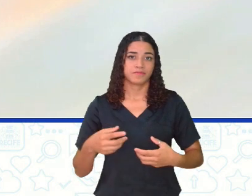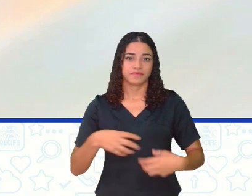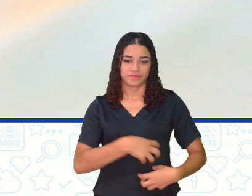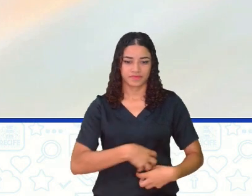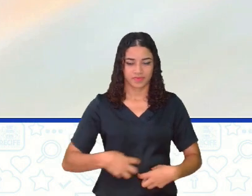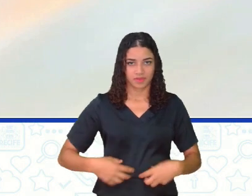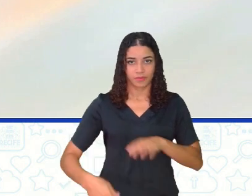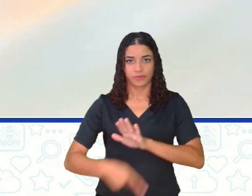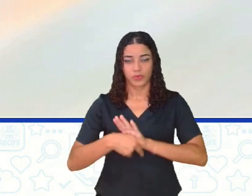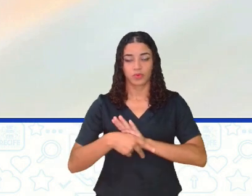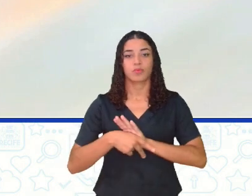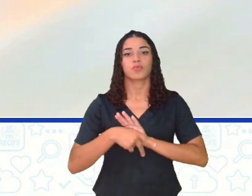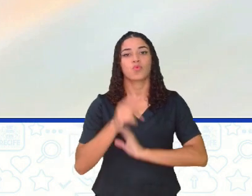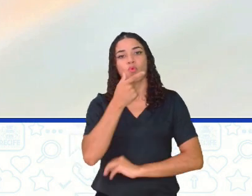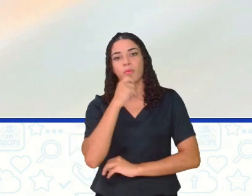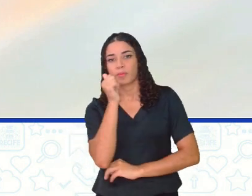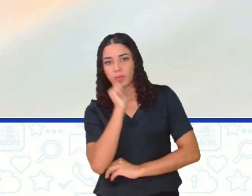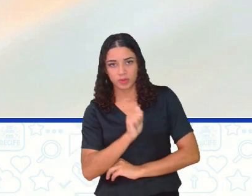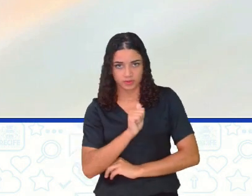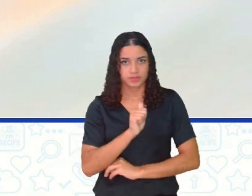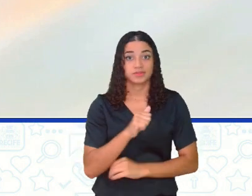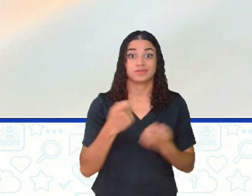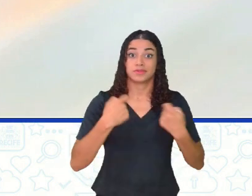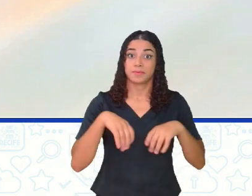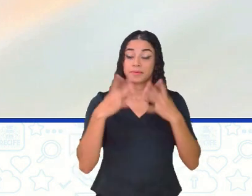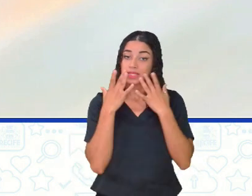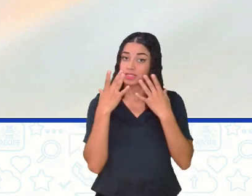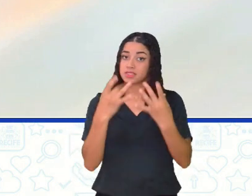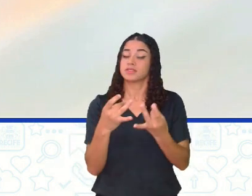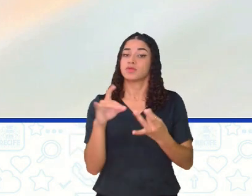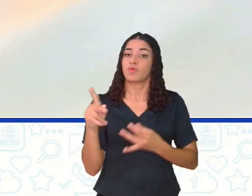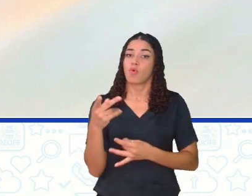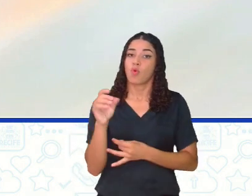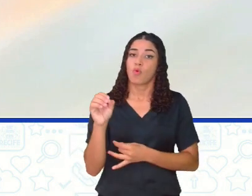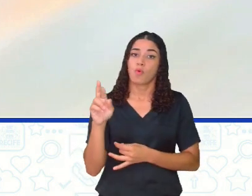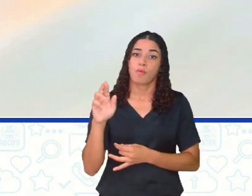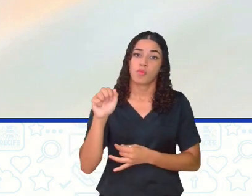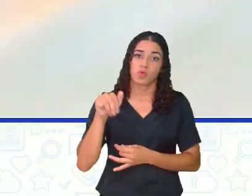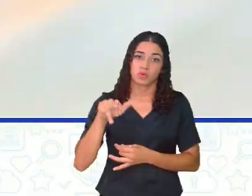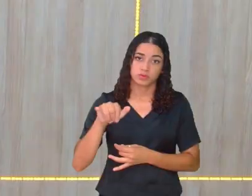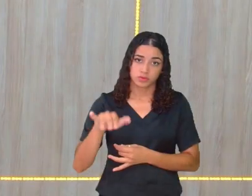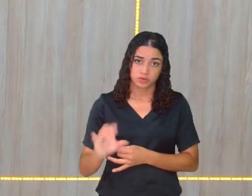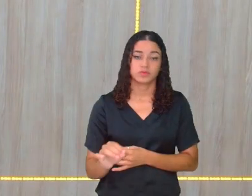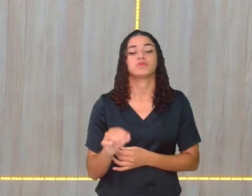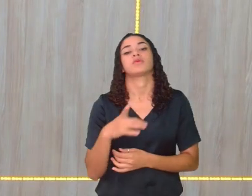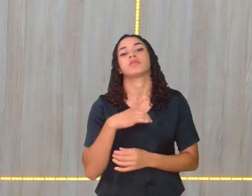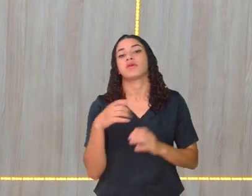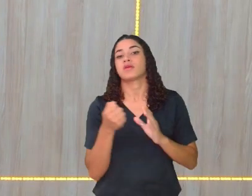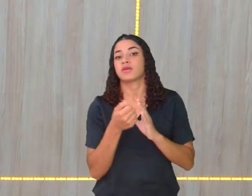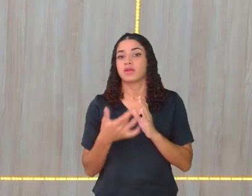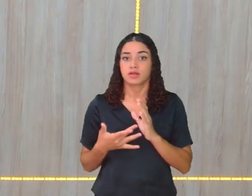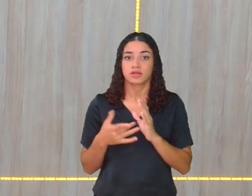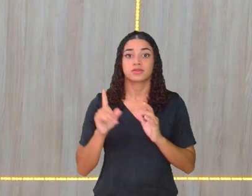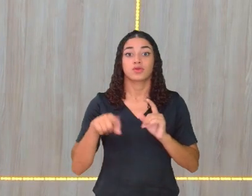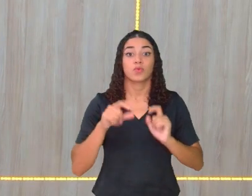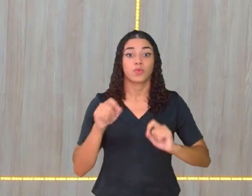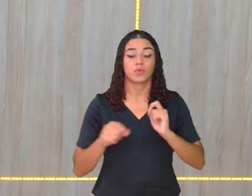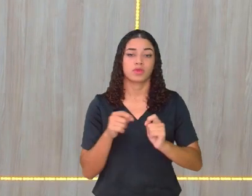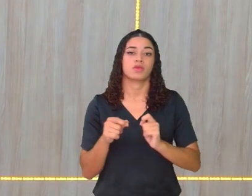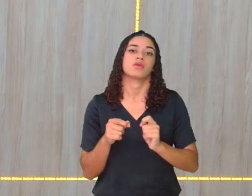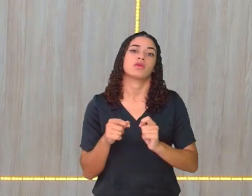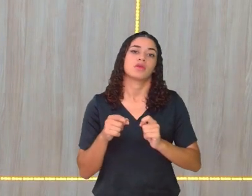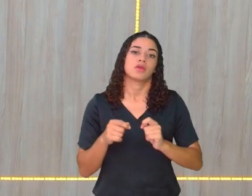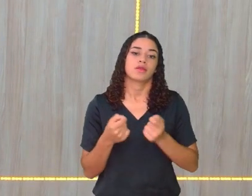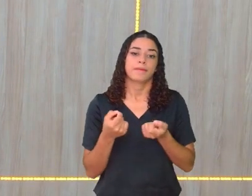masculino e feminino. Vejam aí essa questão de hormônios com essa definição, dizendo que são mensageiros. Então,